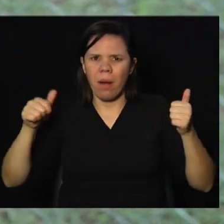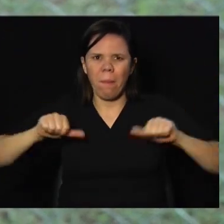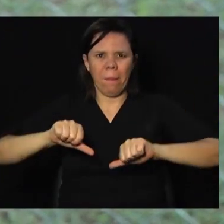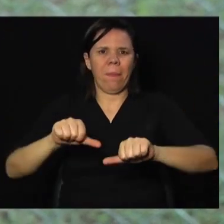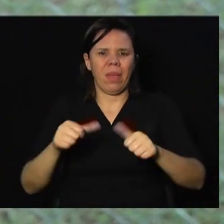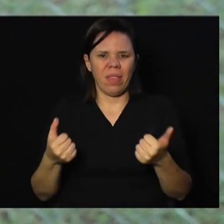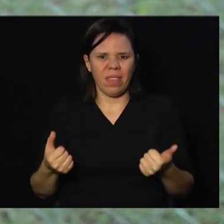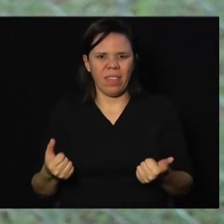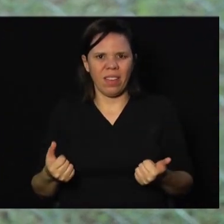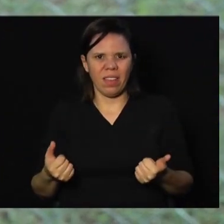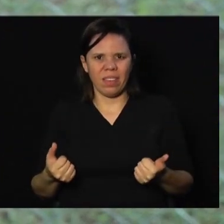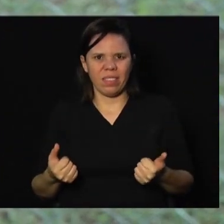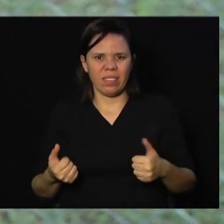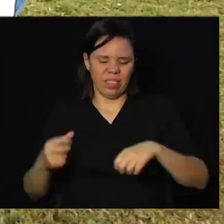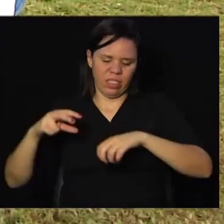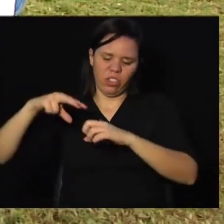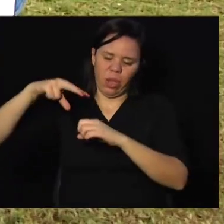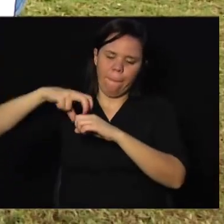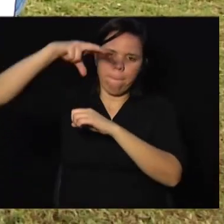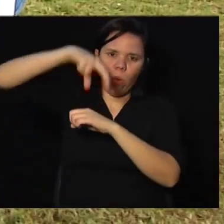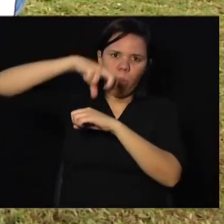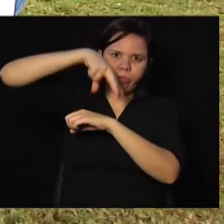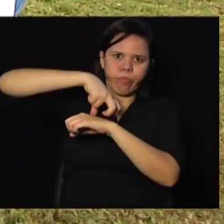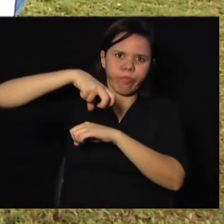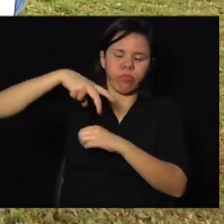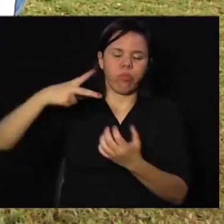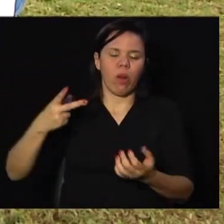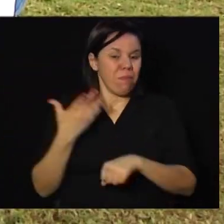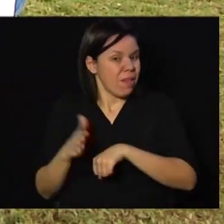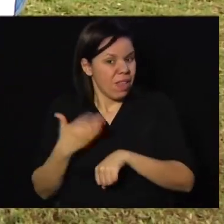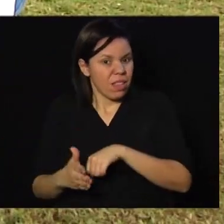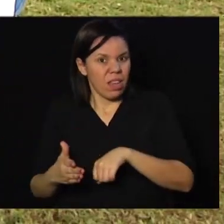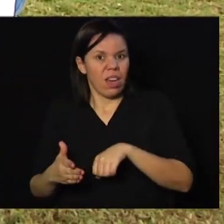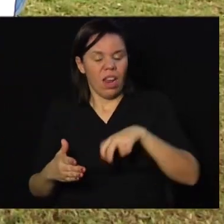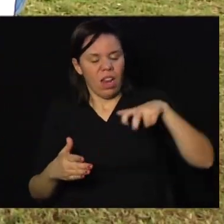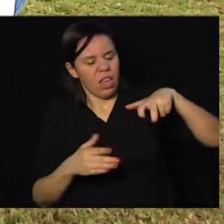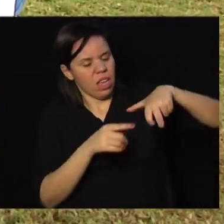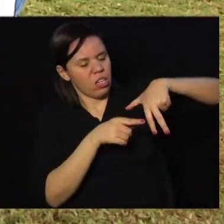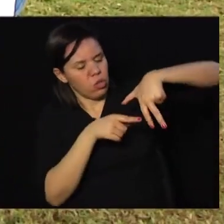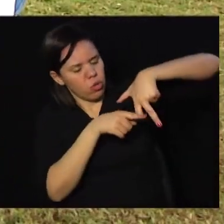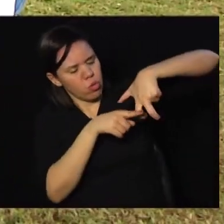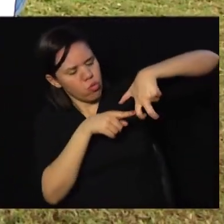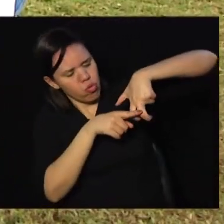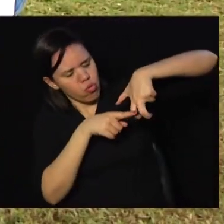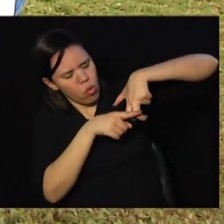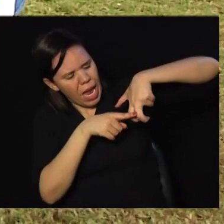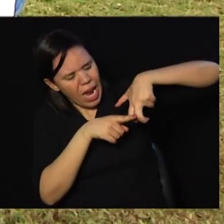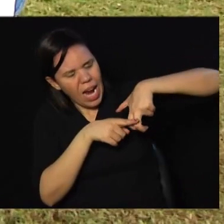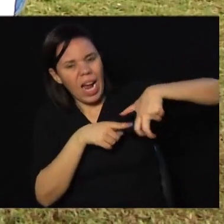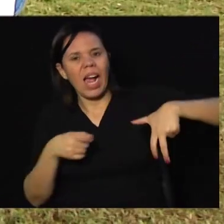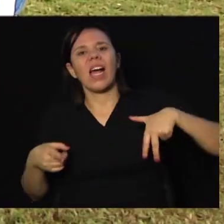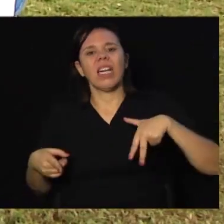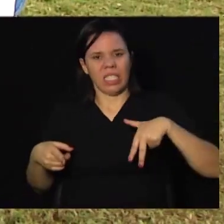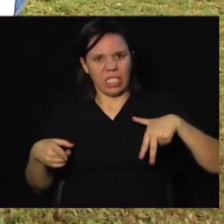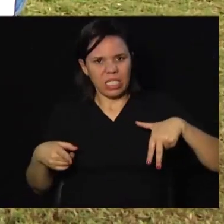o tranco é muito maior, né? No joelho e na bacia, vamos dizer assim, né? Muito no fêmur, muito